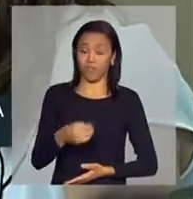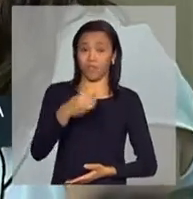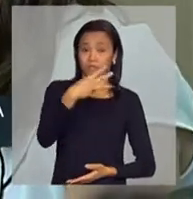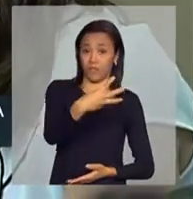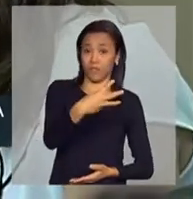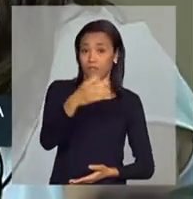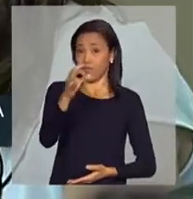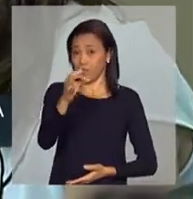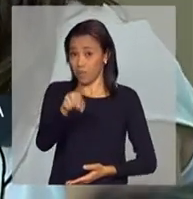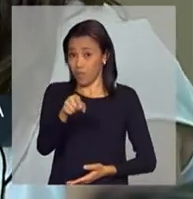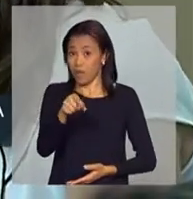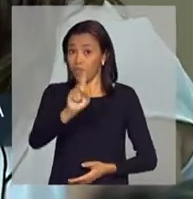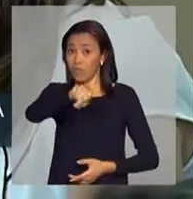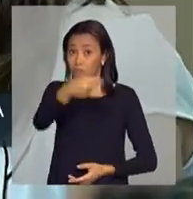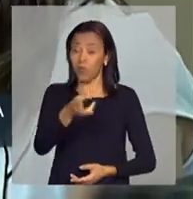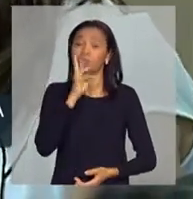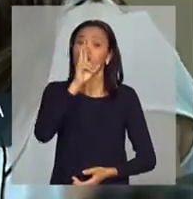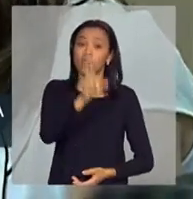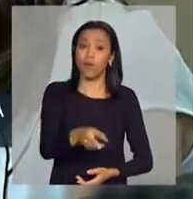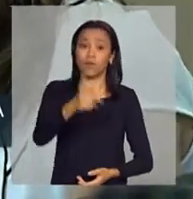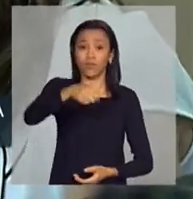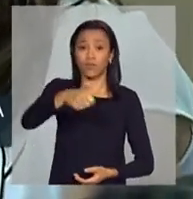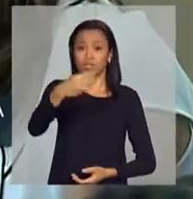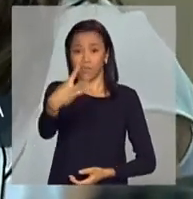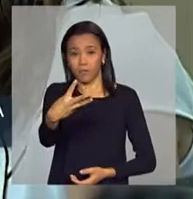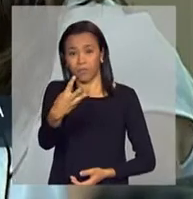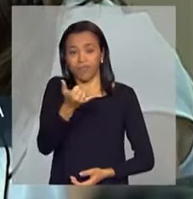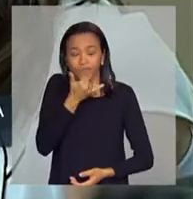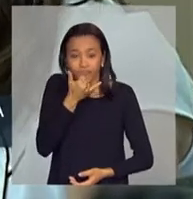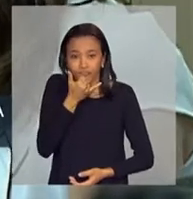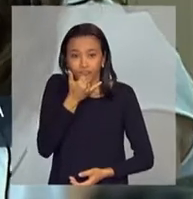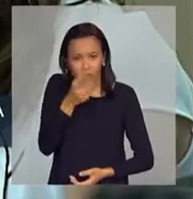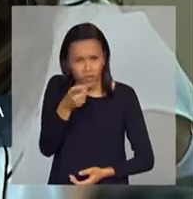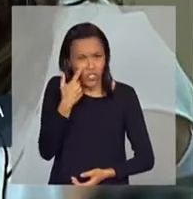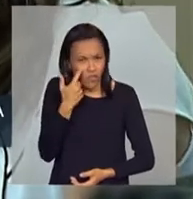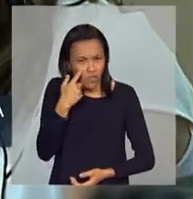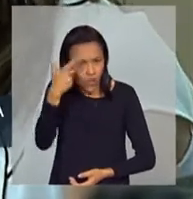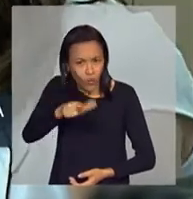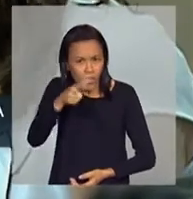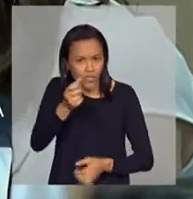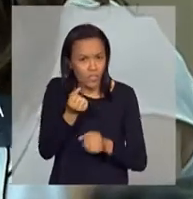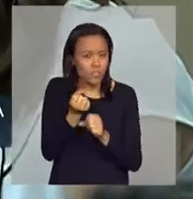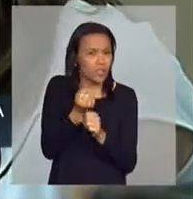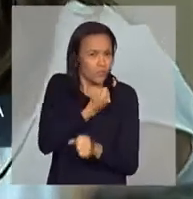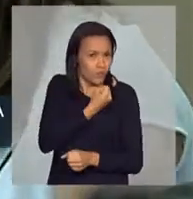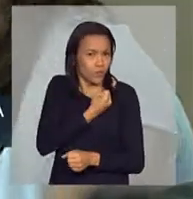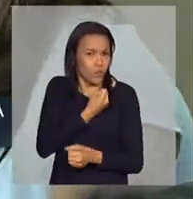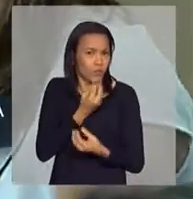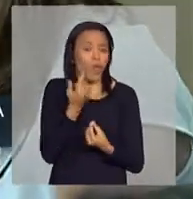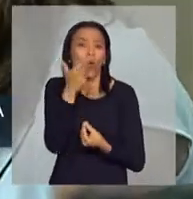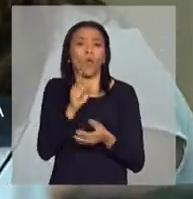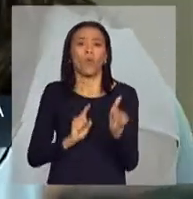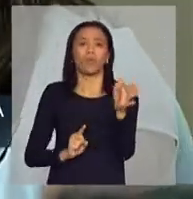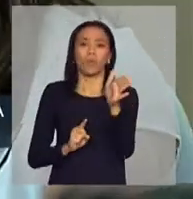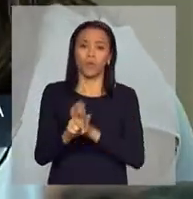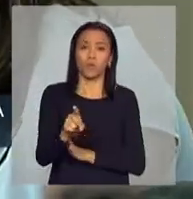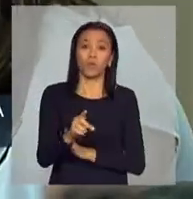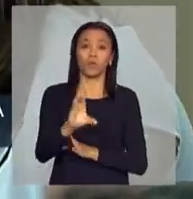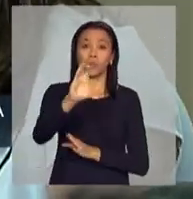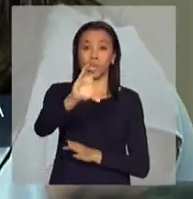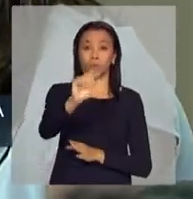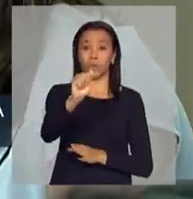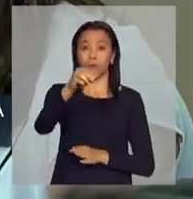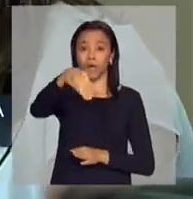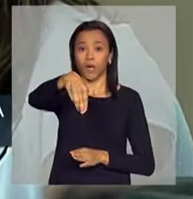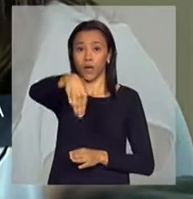ano após a o resultado do 1º tri decepcionar se vocês estão revendo esse número para baixo é outra pergunta sobre o